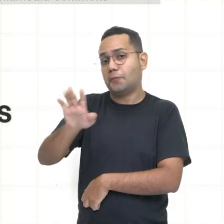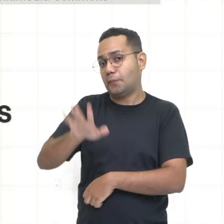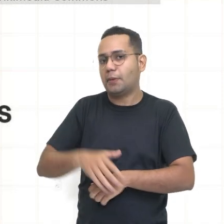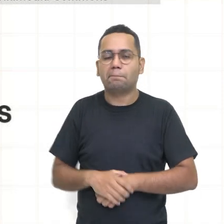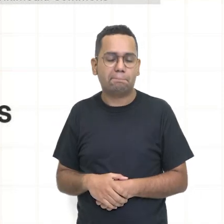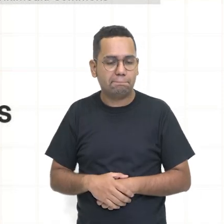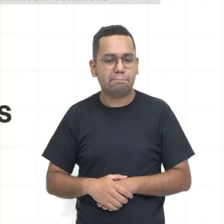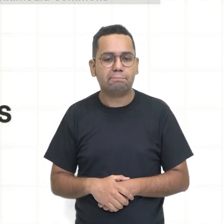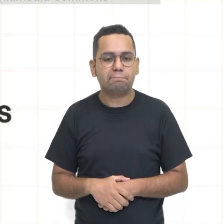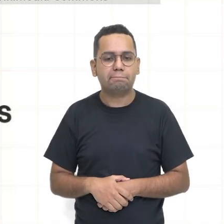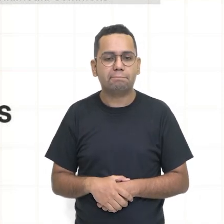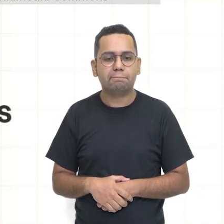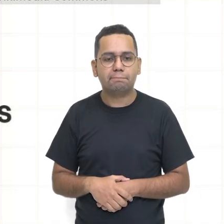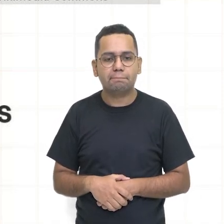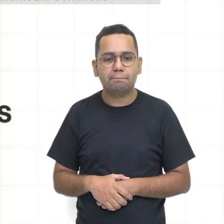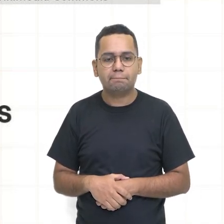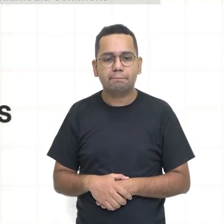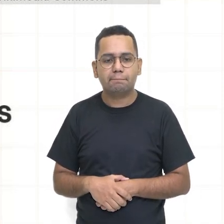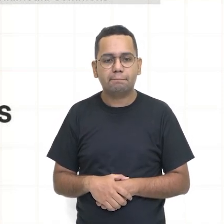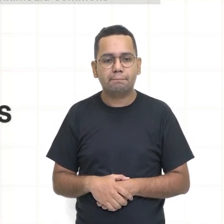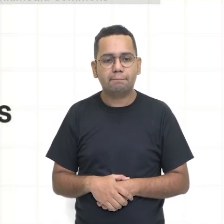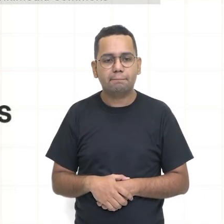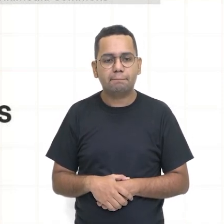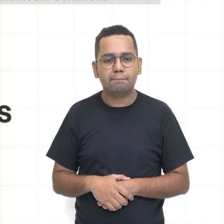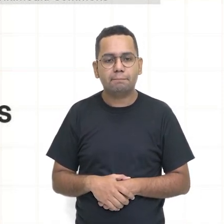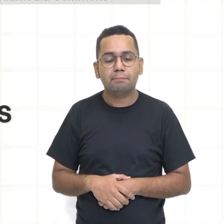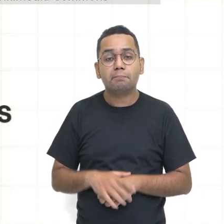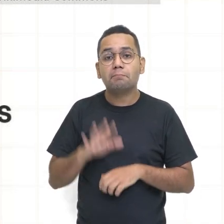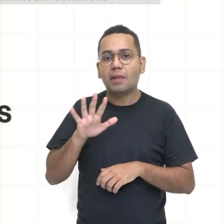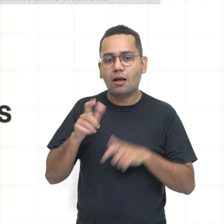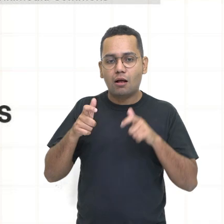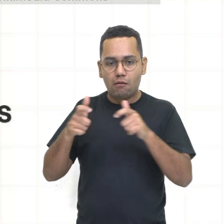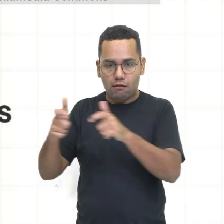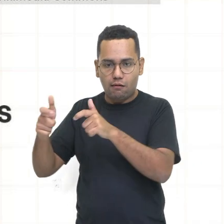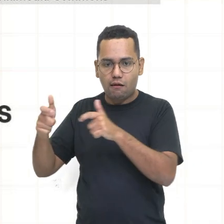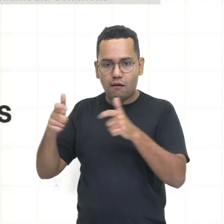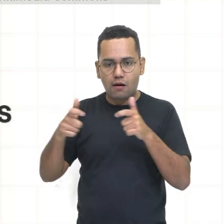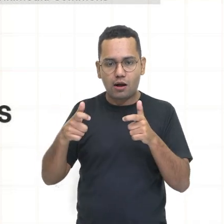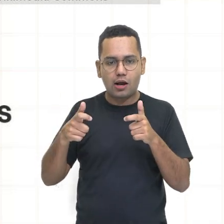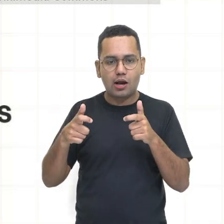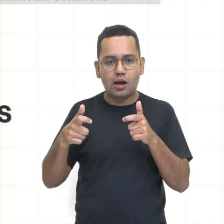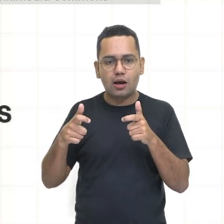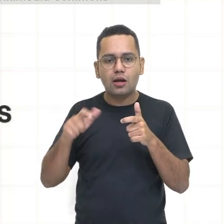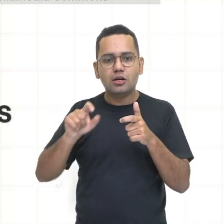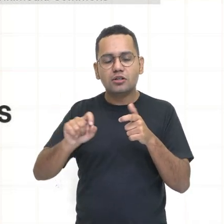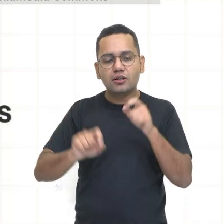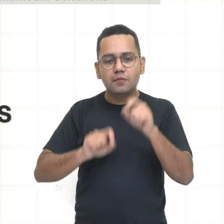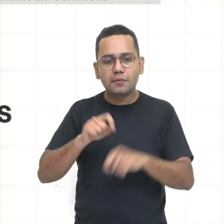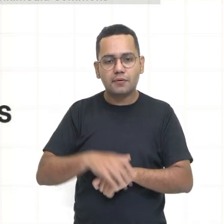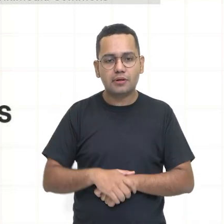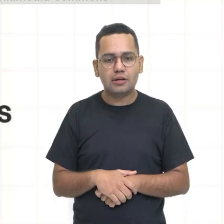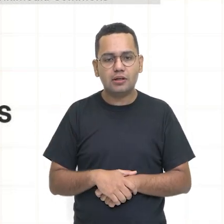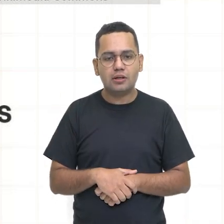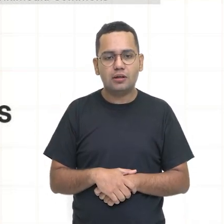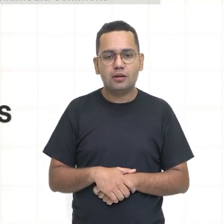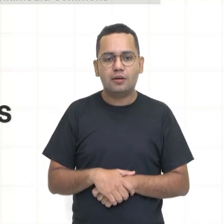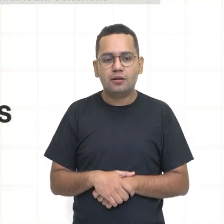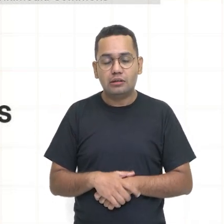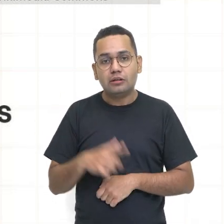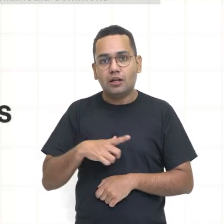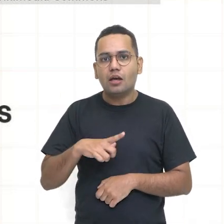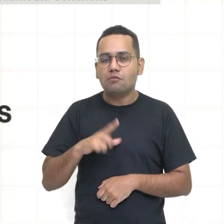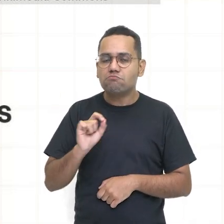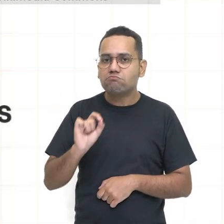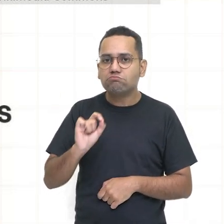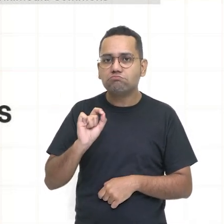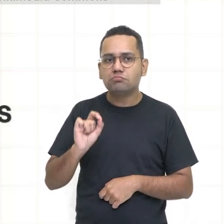esses locais, eles eram pontos estratégicos que estavam sendo atacados pelas forças soviéticas, pelas forças